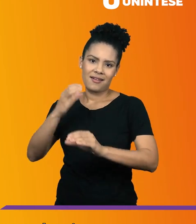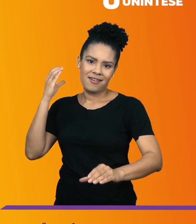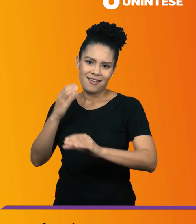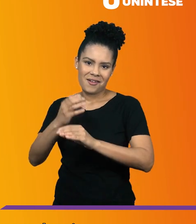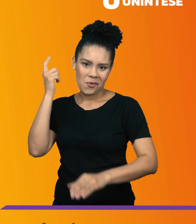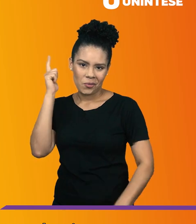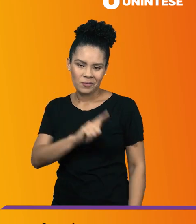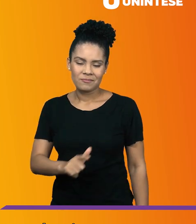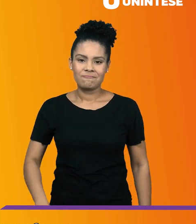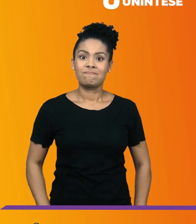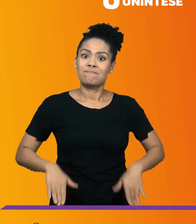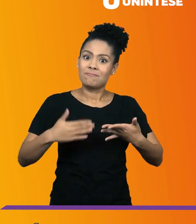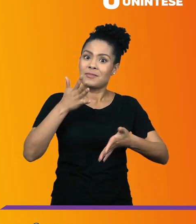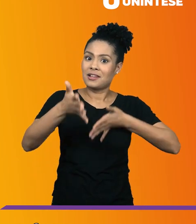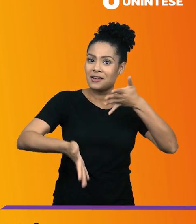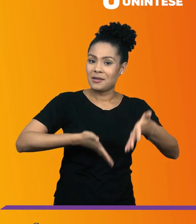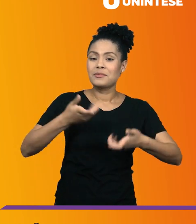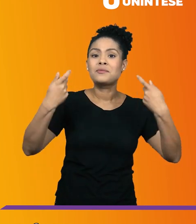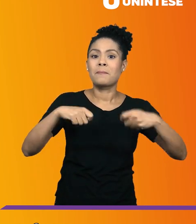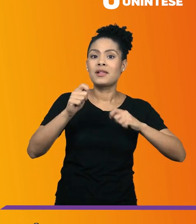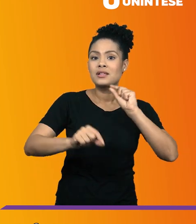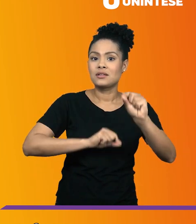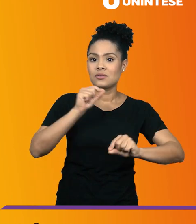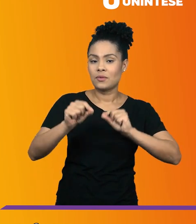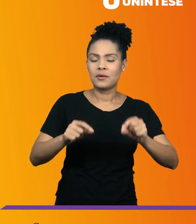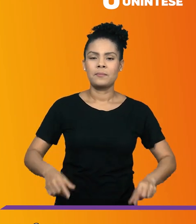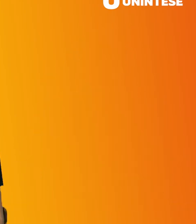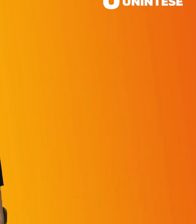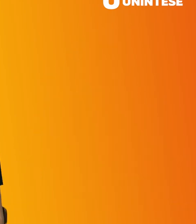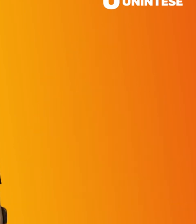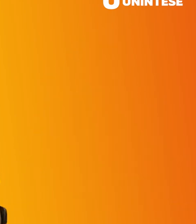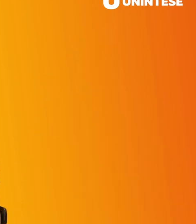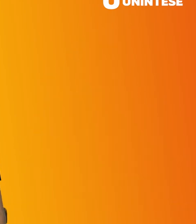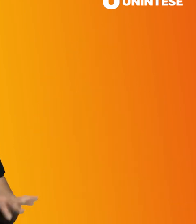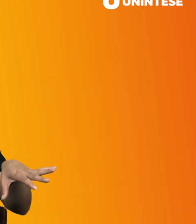trabalhar como engenheira. Então em Libras nós precisamos fazer